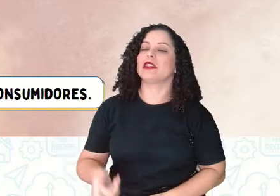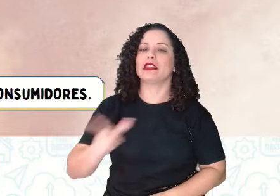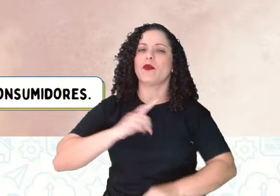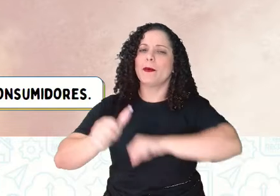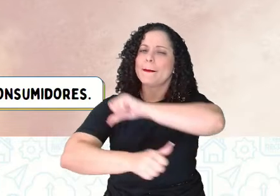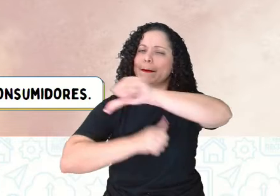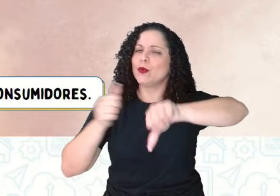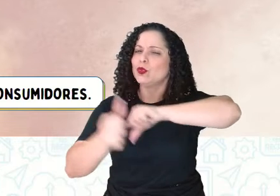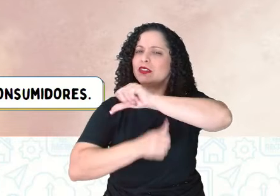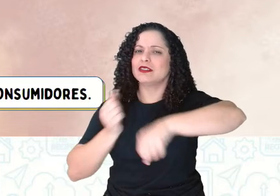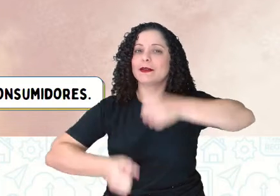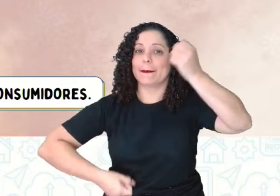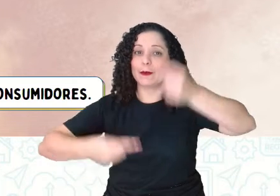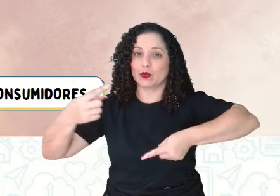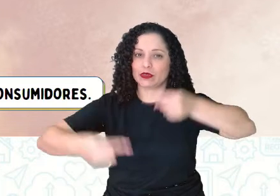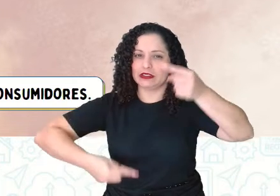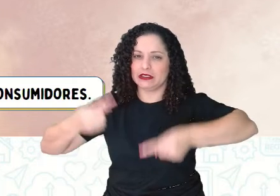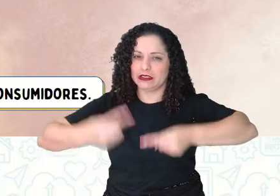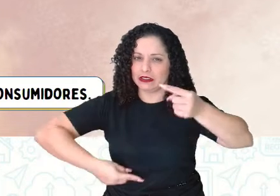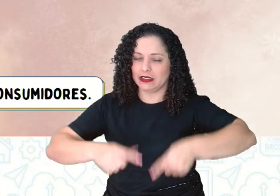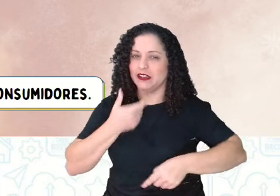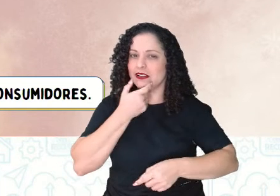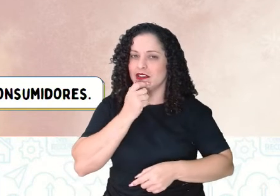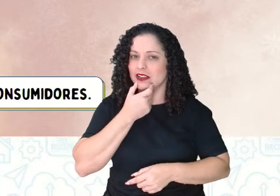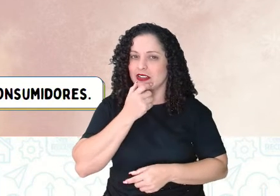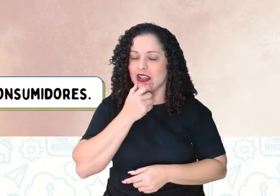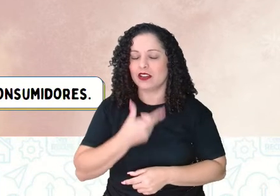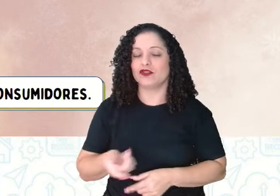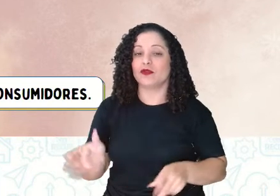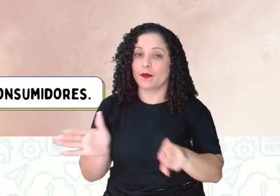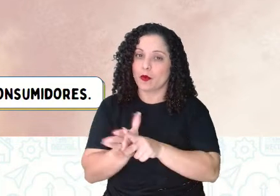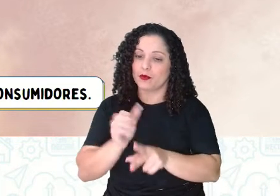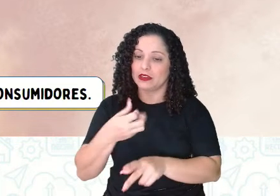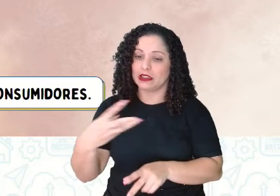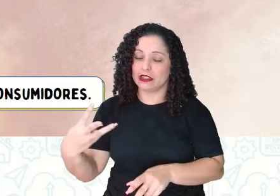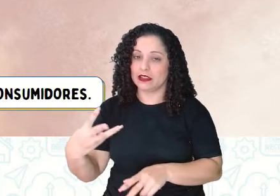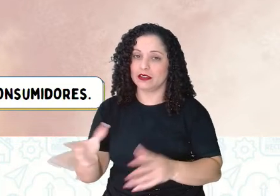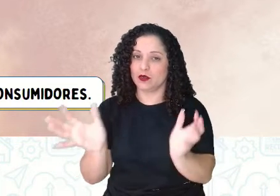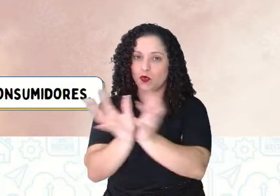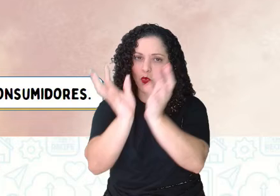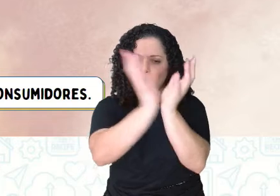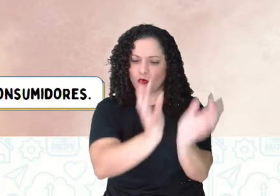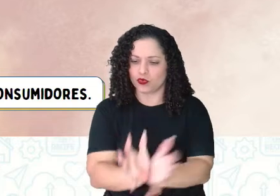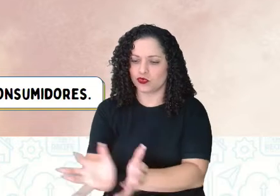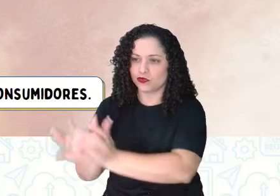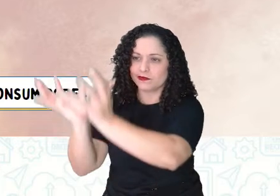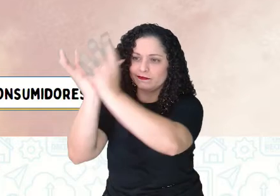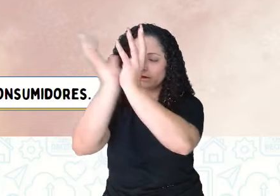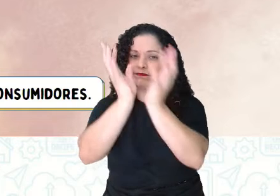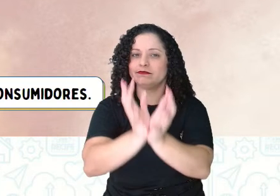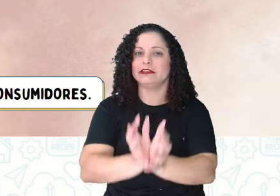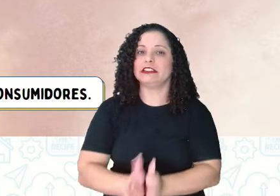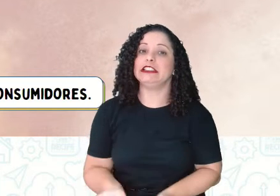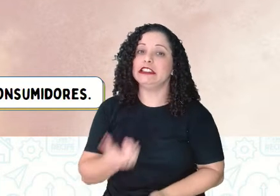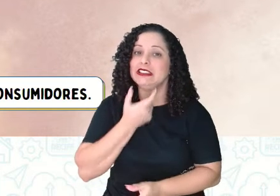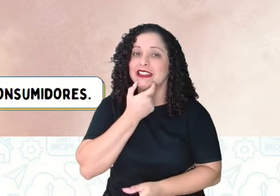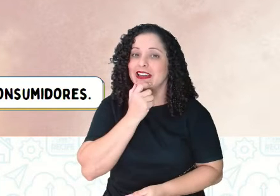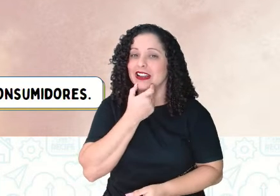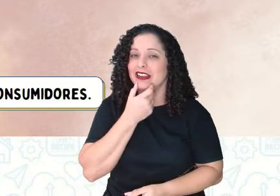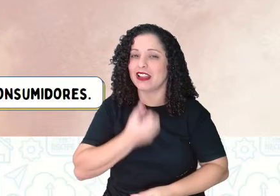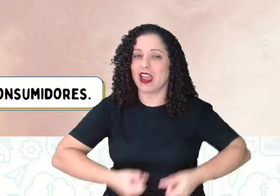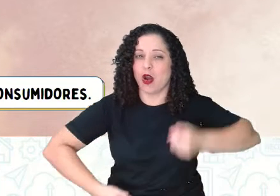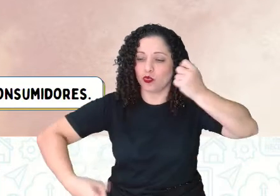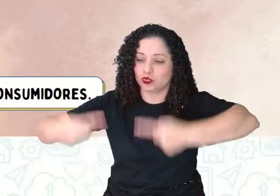mudança política colonial dos ingleses em relação às 13 colônias. Os conflitos nos quais a Inglaterra se